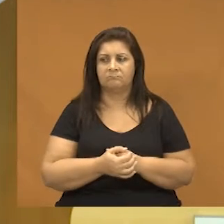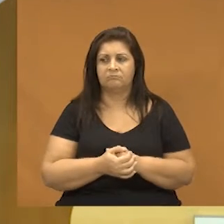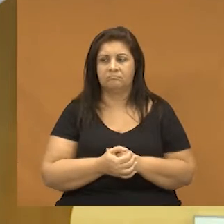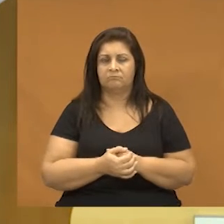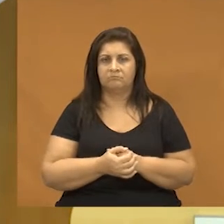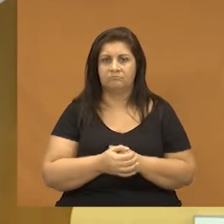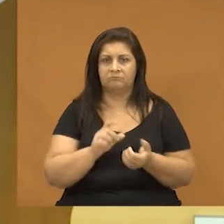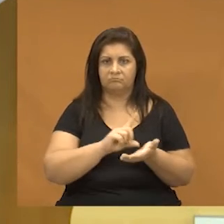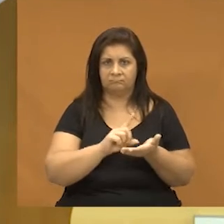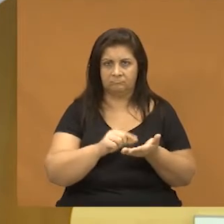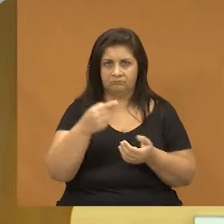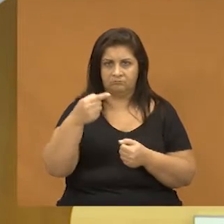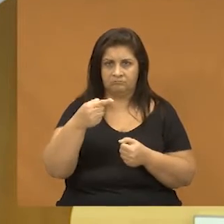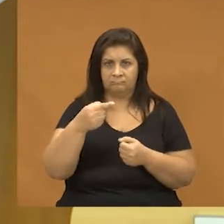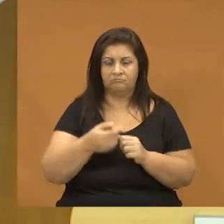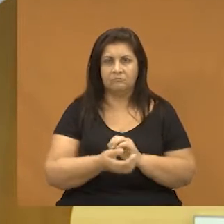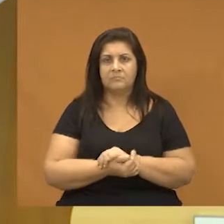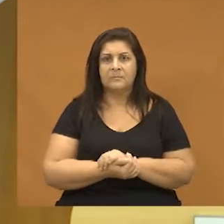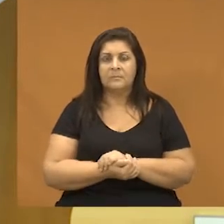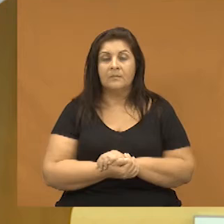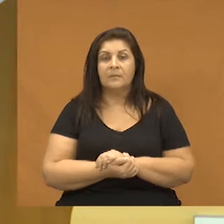No artigo 1,